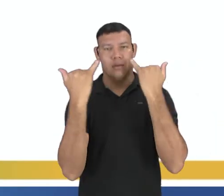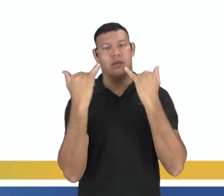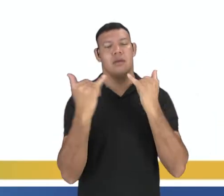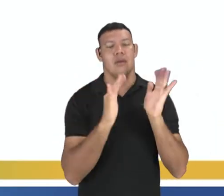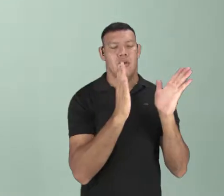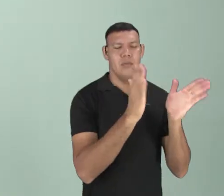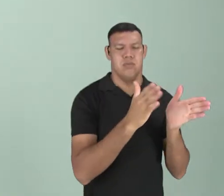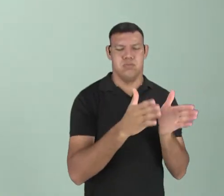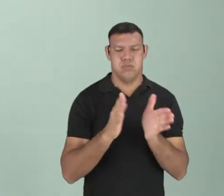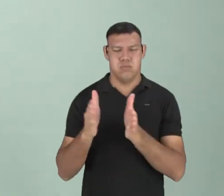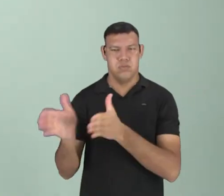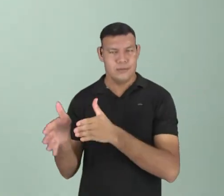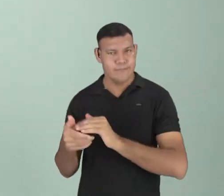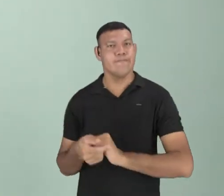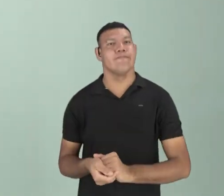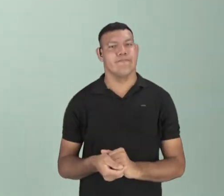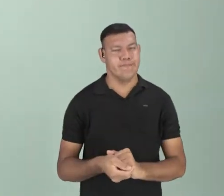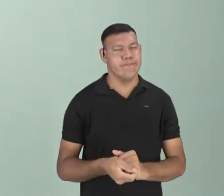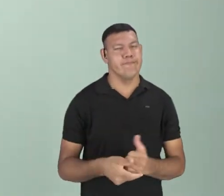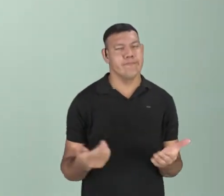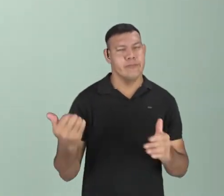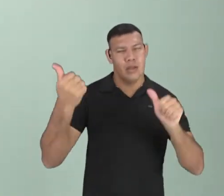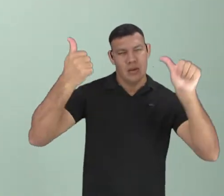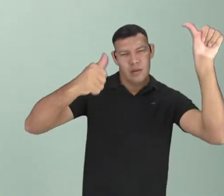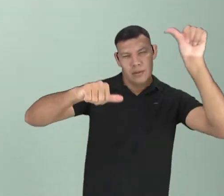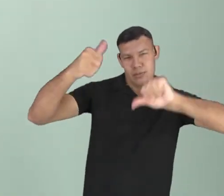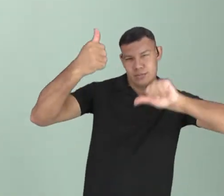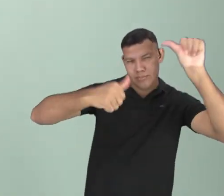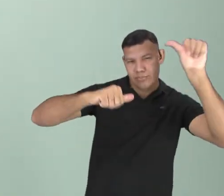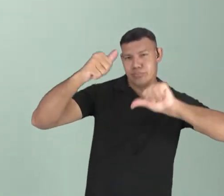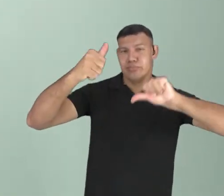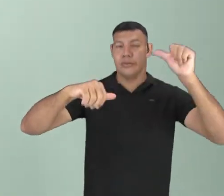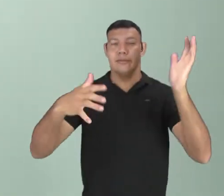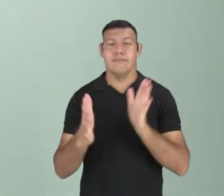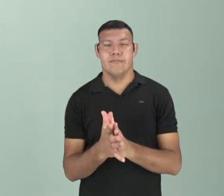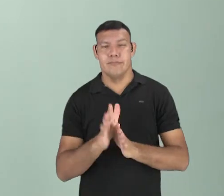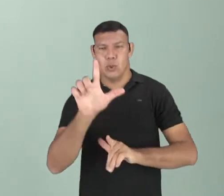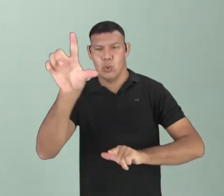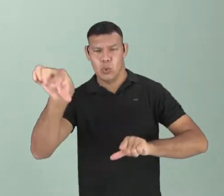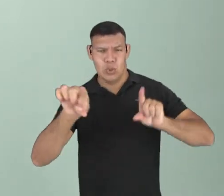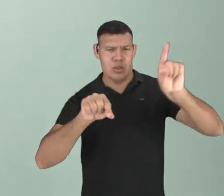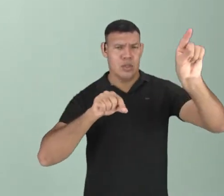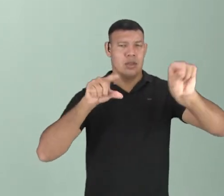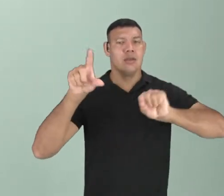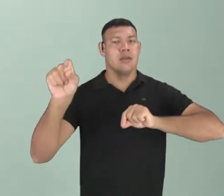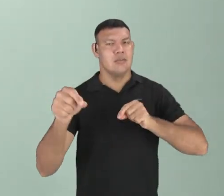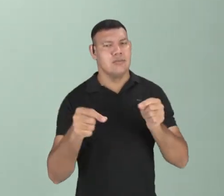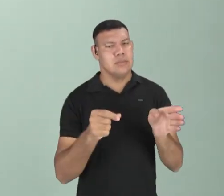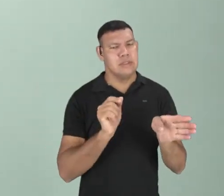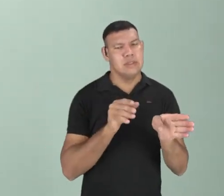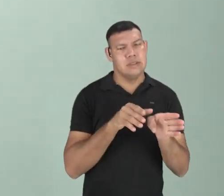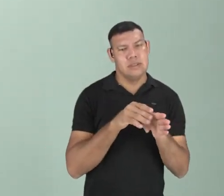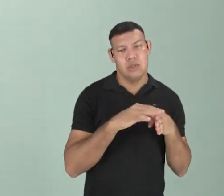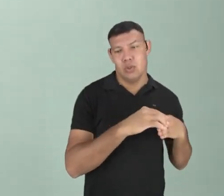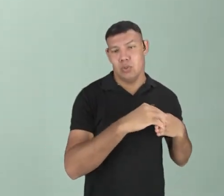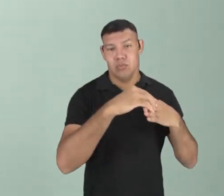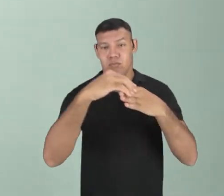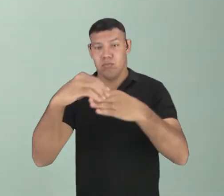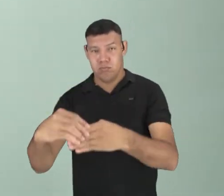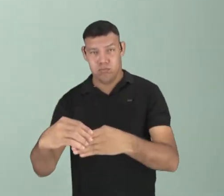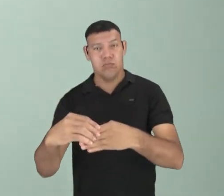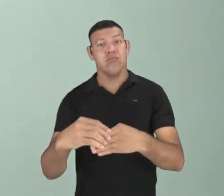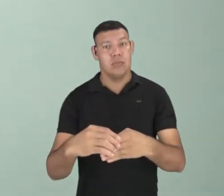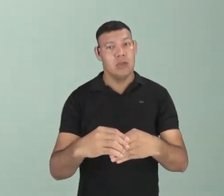um processo de averiguação, um processo de escolha e de encaminhamento para que a